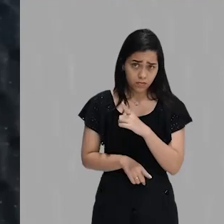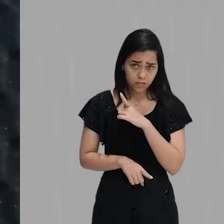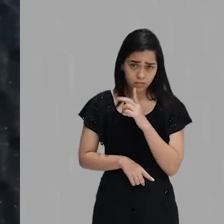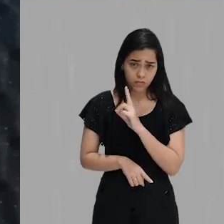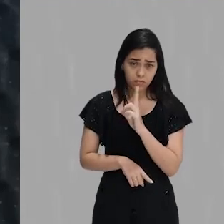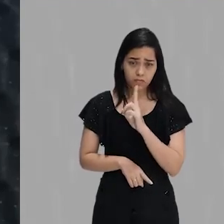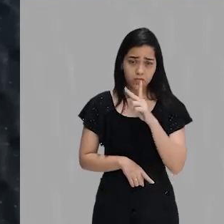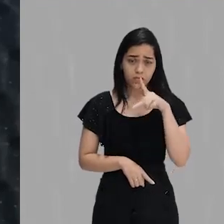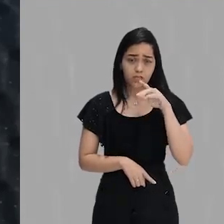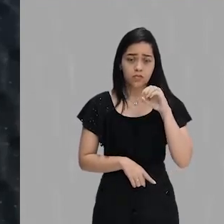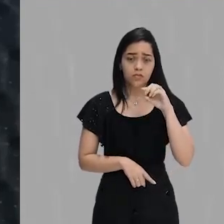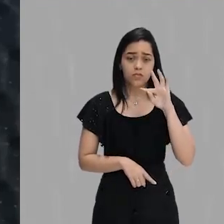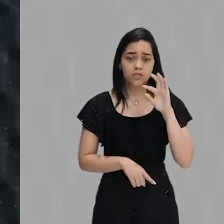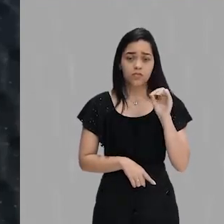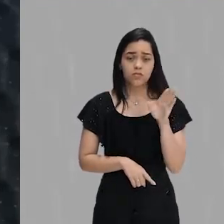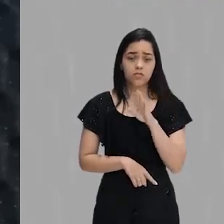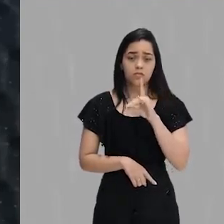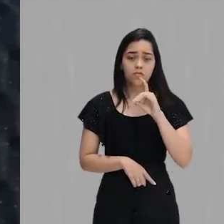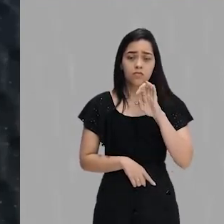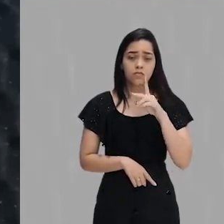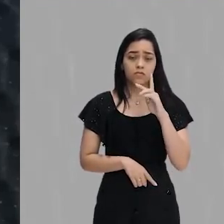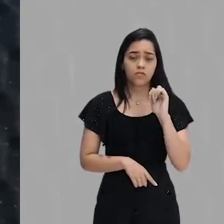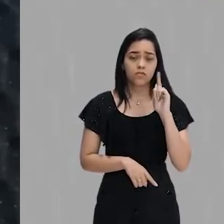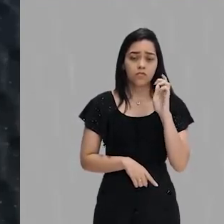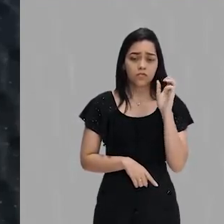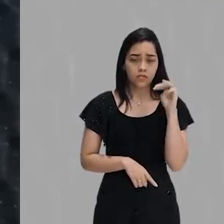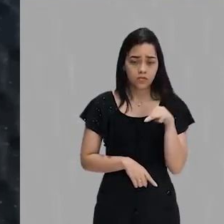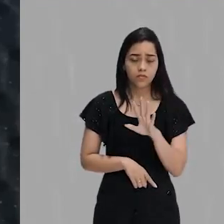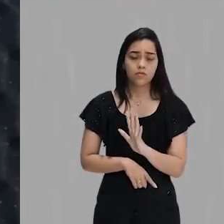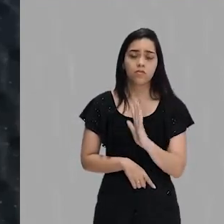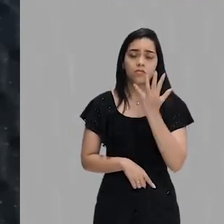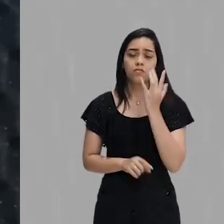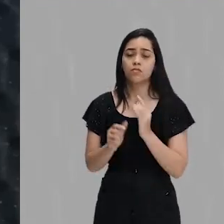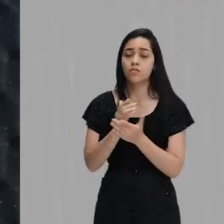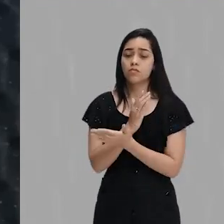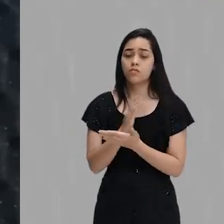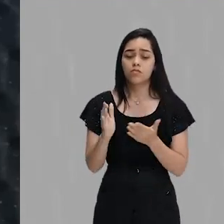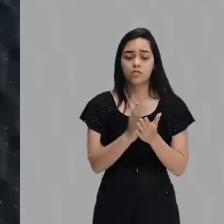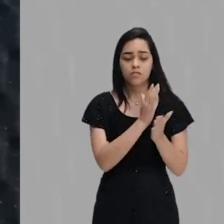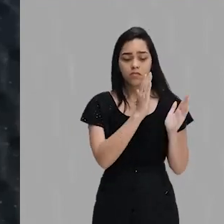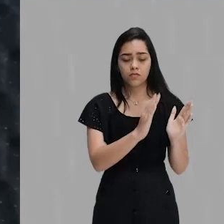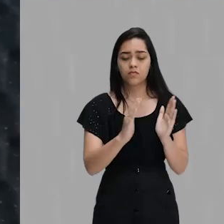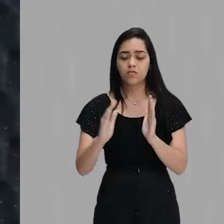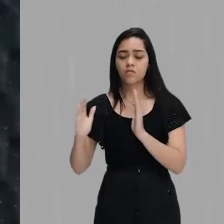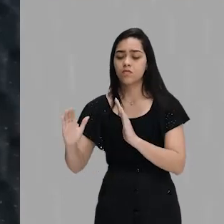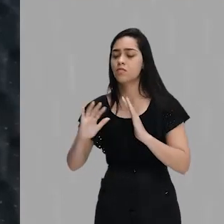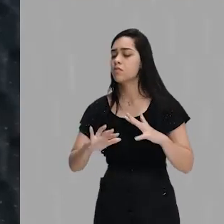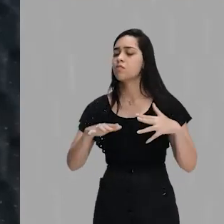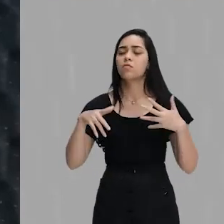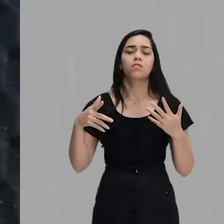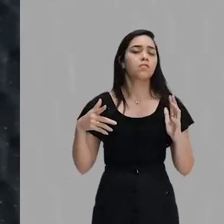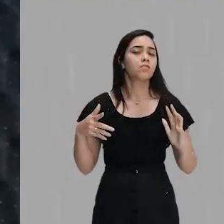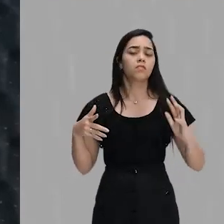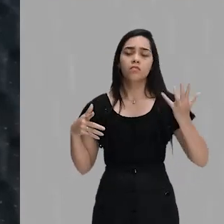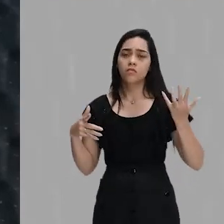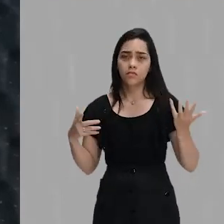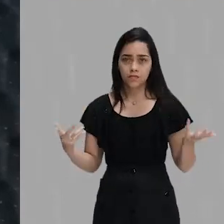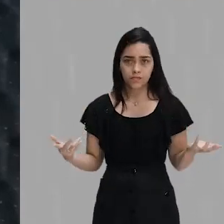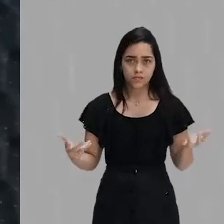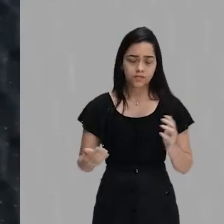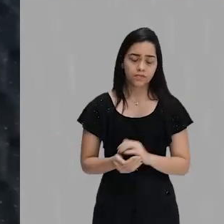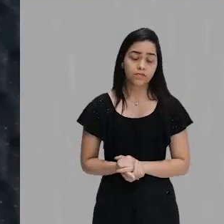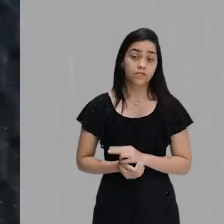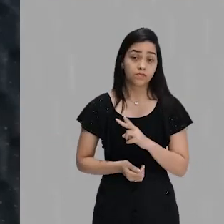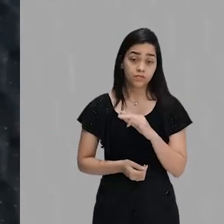gente chama de pontos de checagem. Ok? E elas ocorrem em algumas fases. Quais são as fases em que ocorre ponto de checagem?